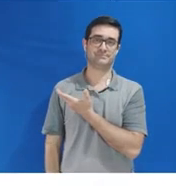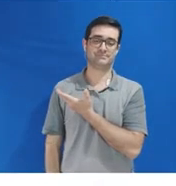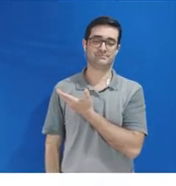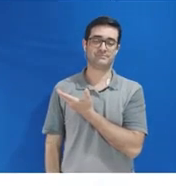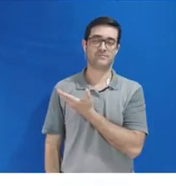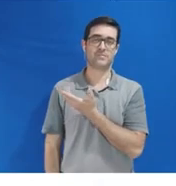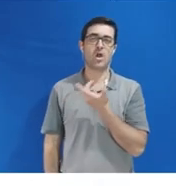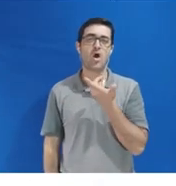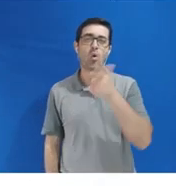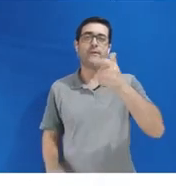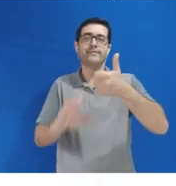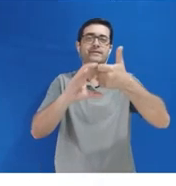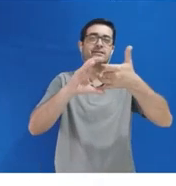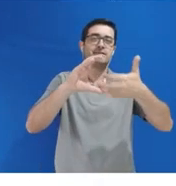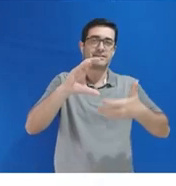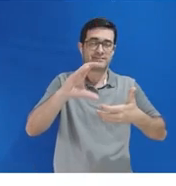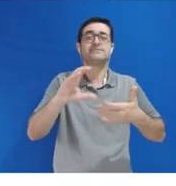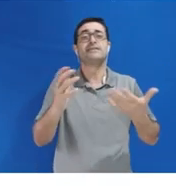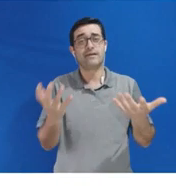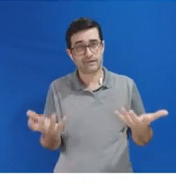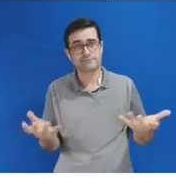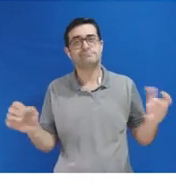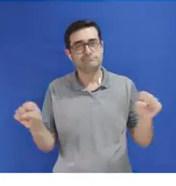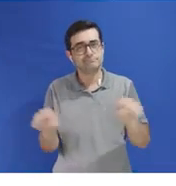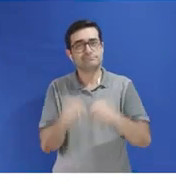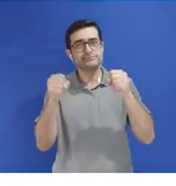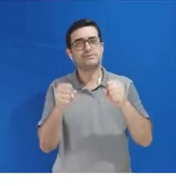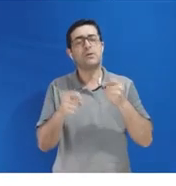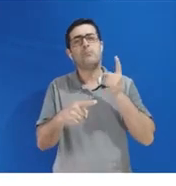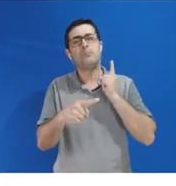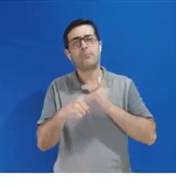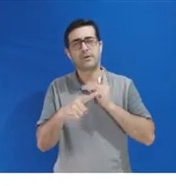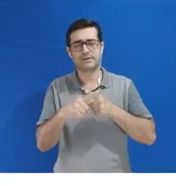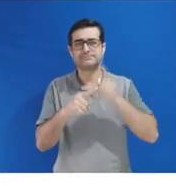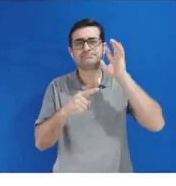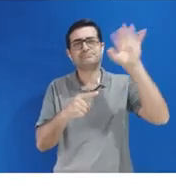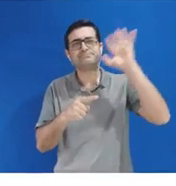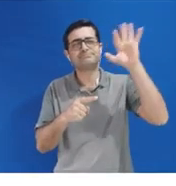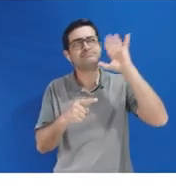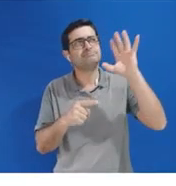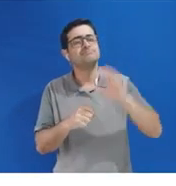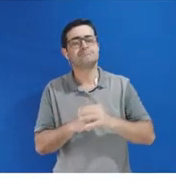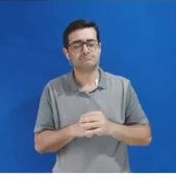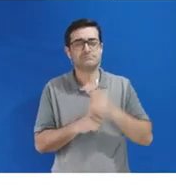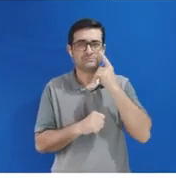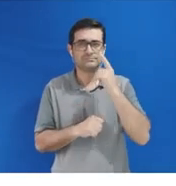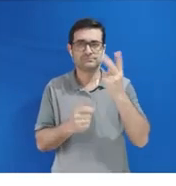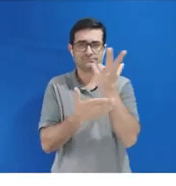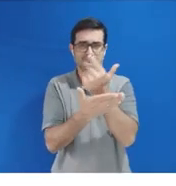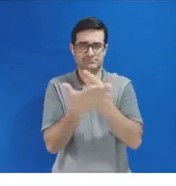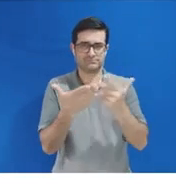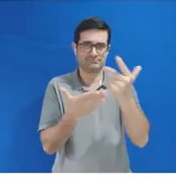sólidos iônicos é que eles são quebradiços. E isso se deve por quê? Vamos imaginar aqui uma